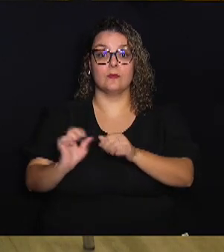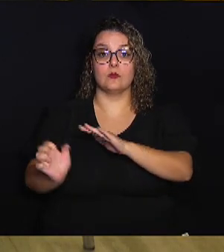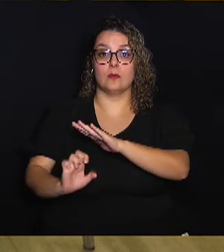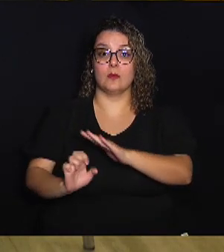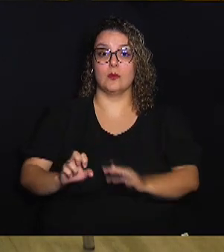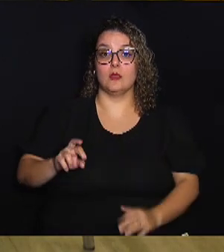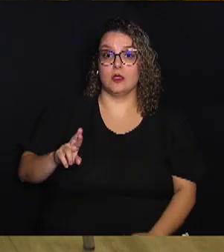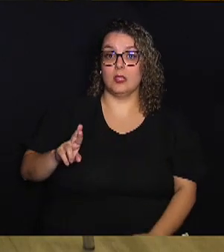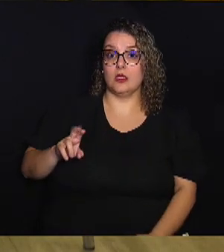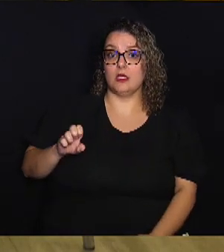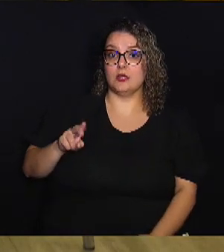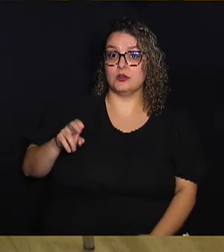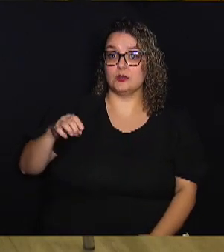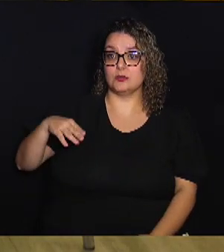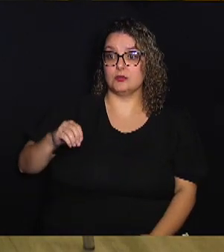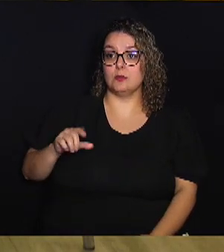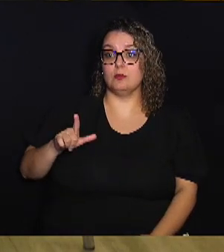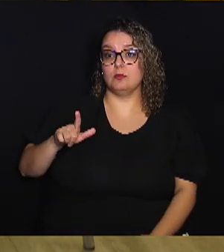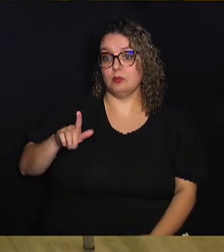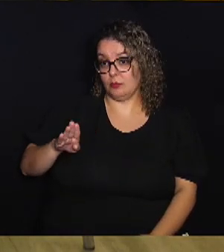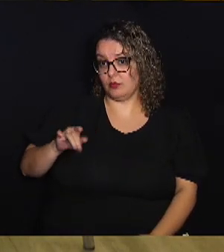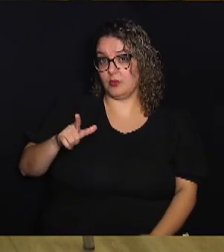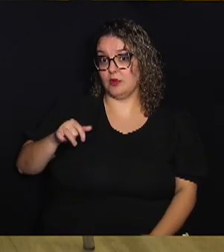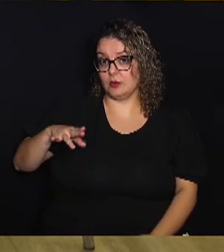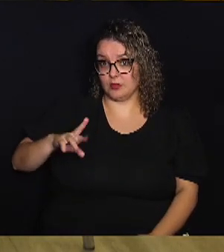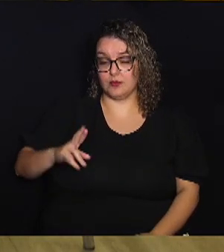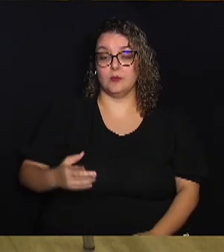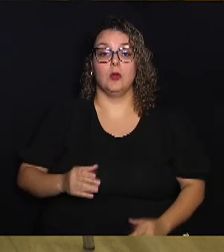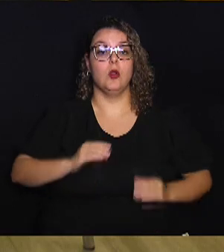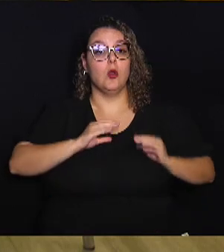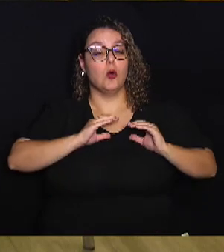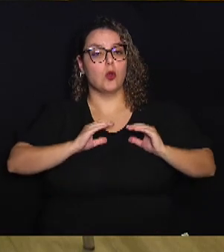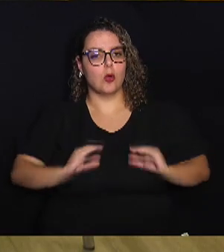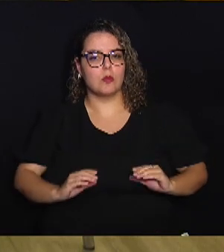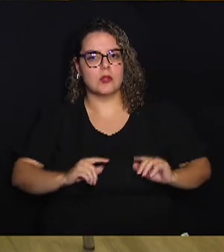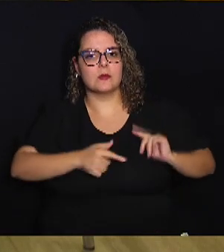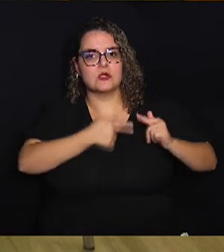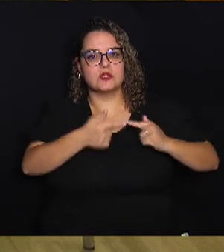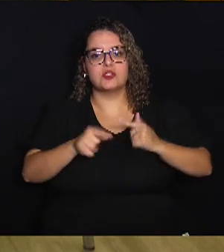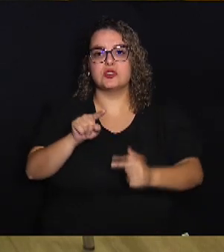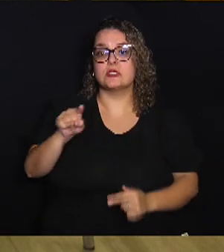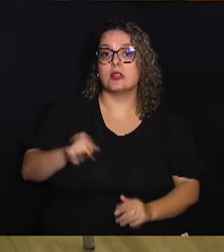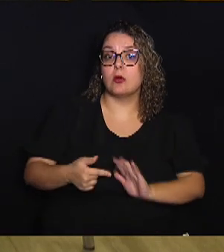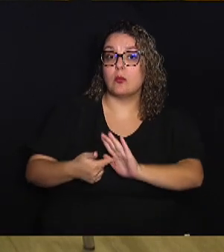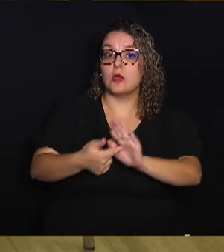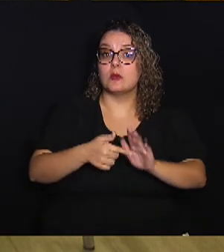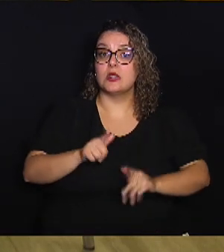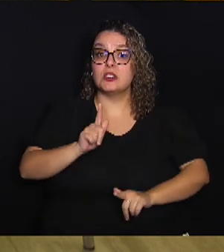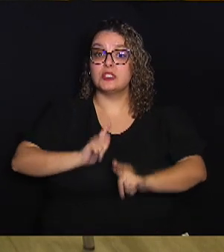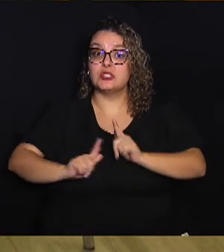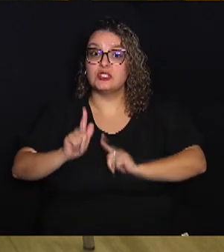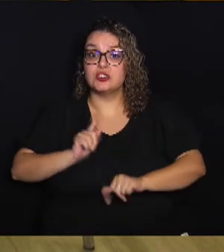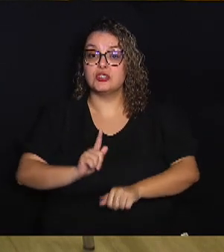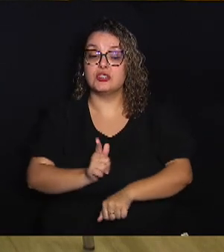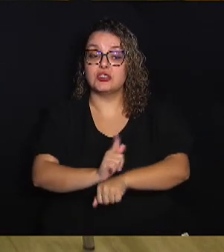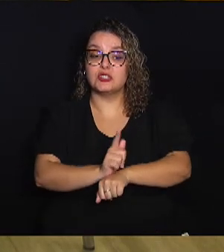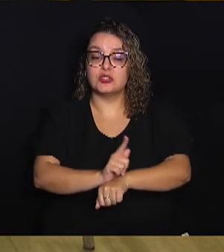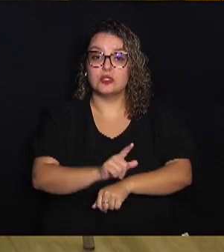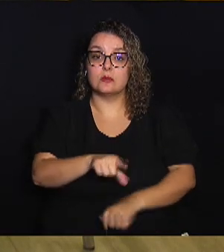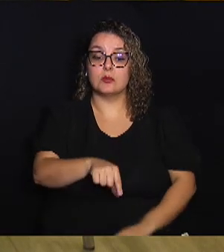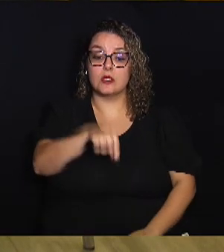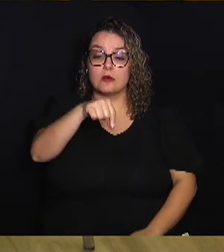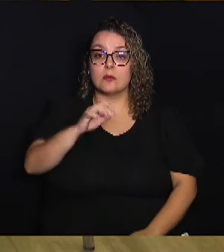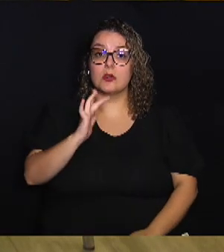Resume Builder sobre comportamentos da geração Z, revelam que gestores estão preferindo